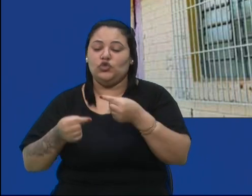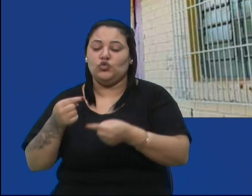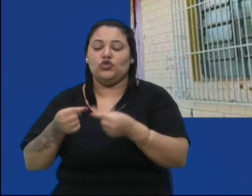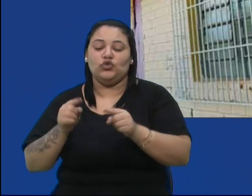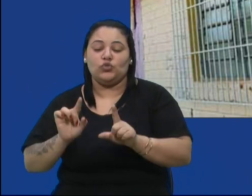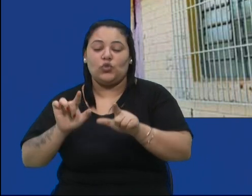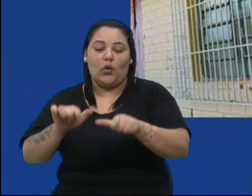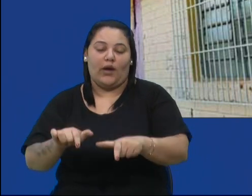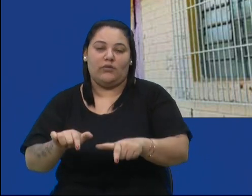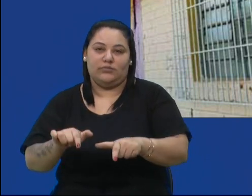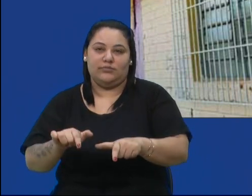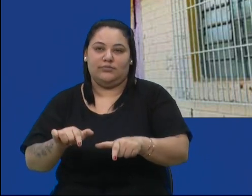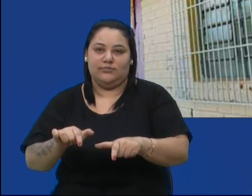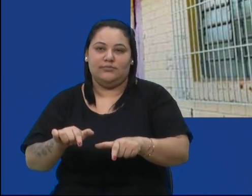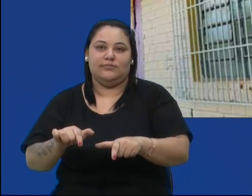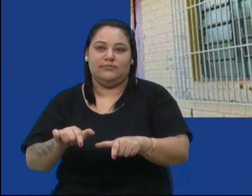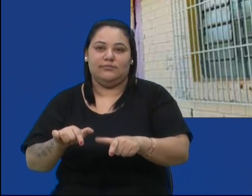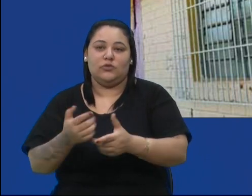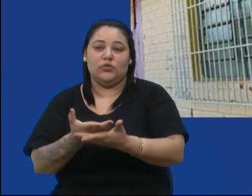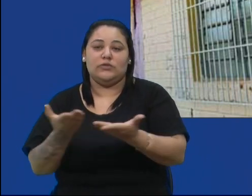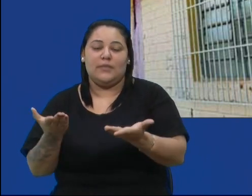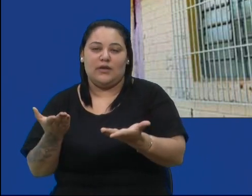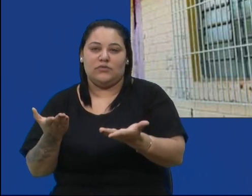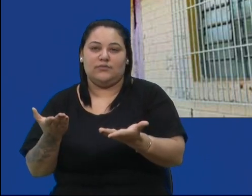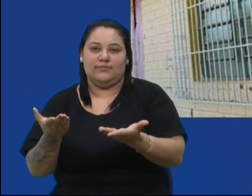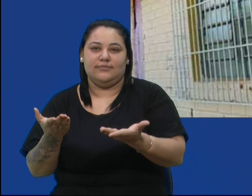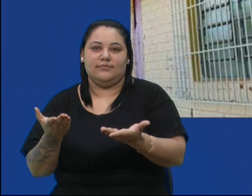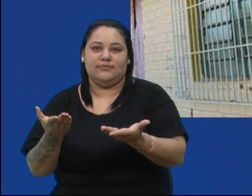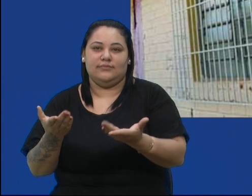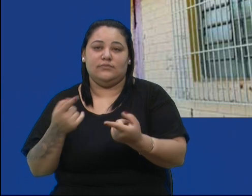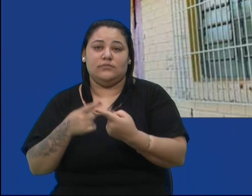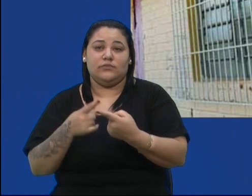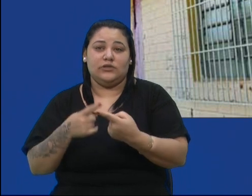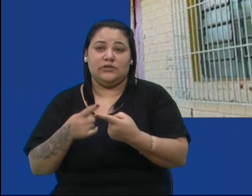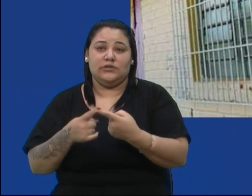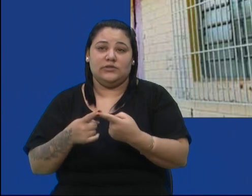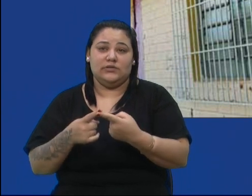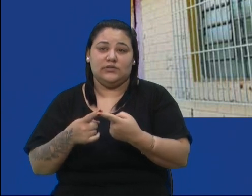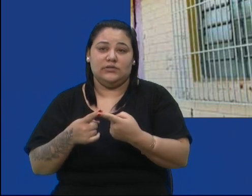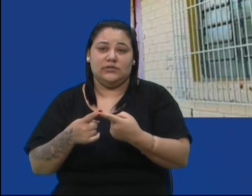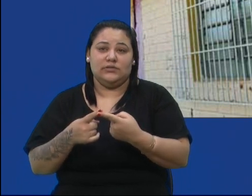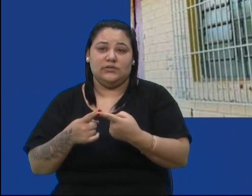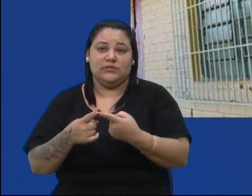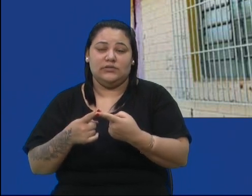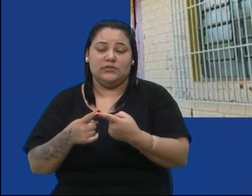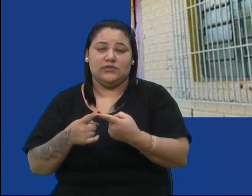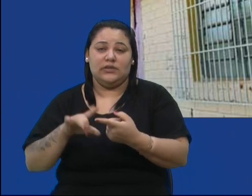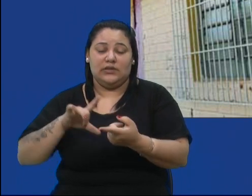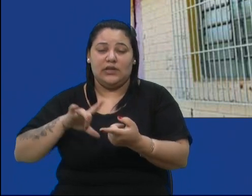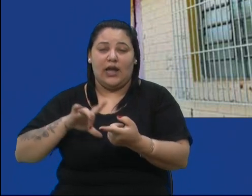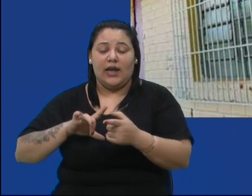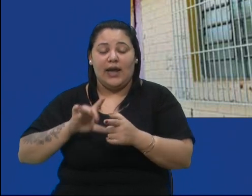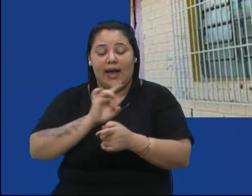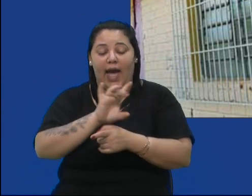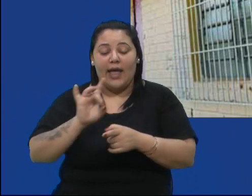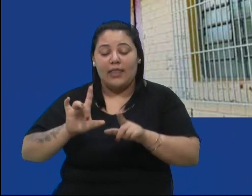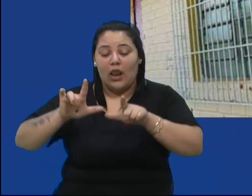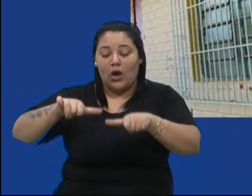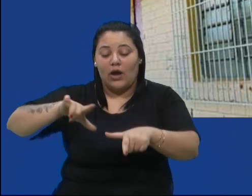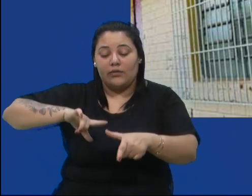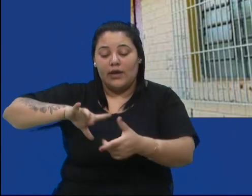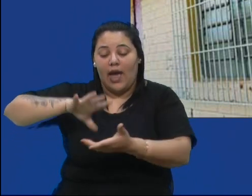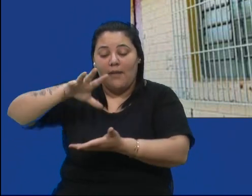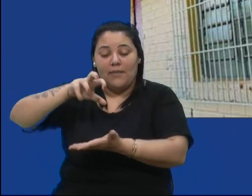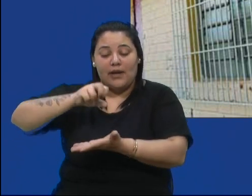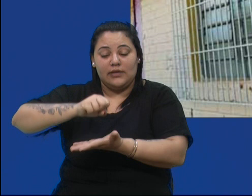propriedade daqueles espaços, uma vez que aqueles espaços estão, a matrícula, ela está, vamos dizer